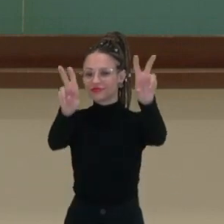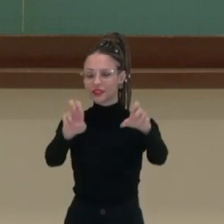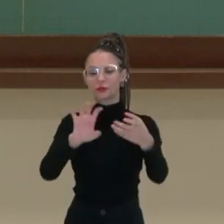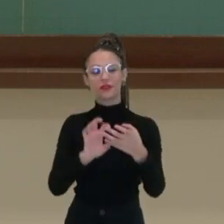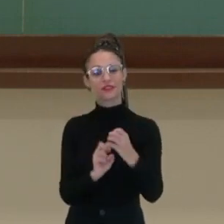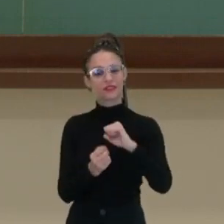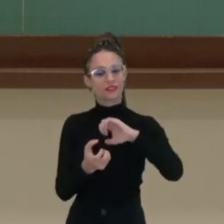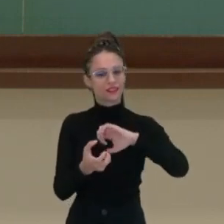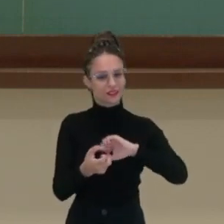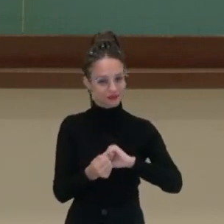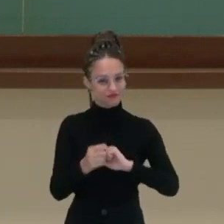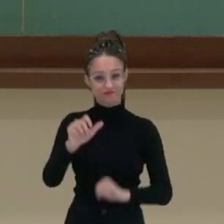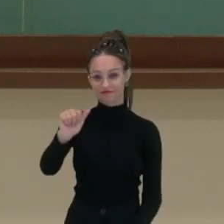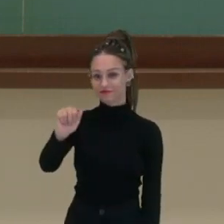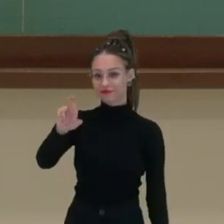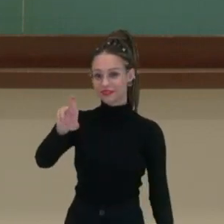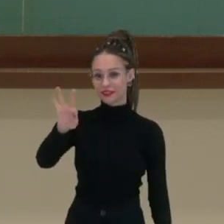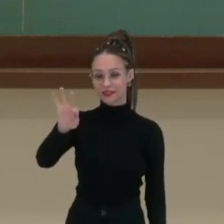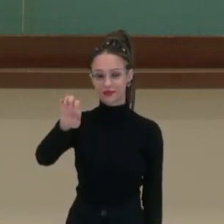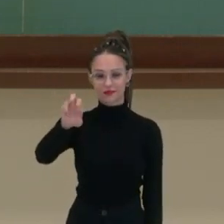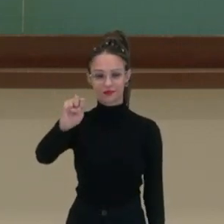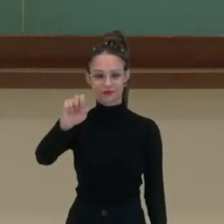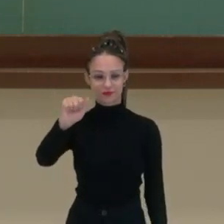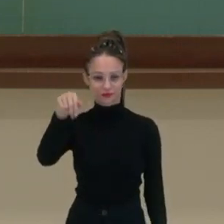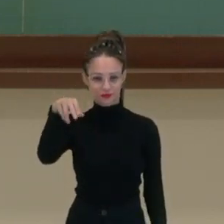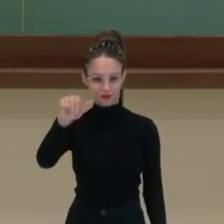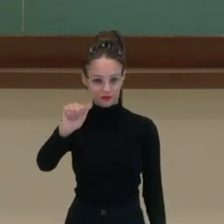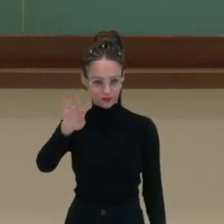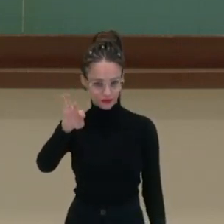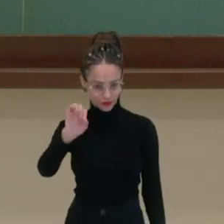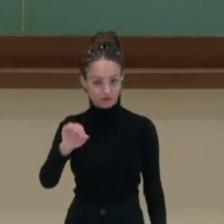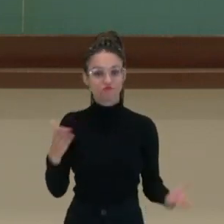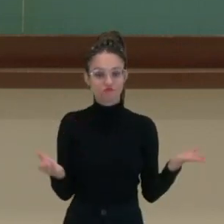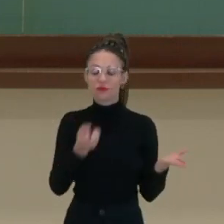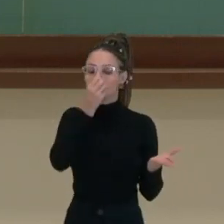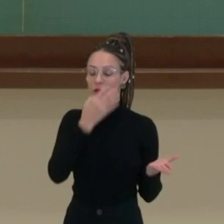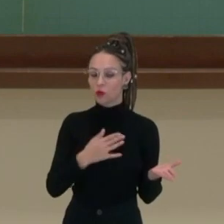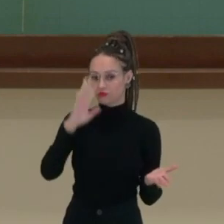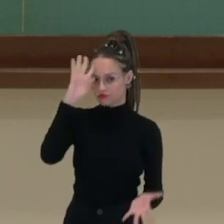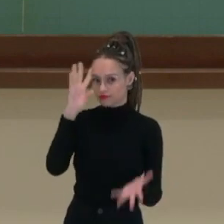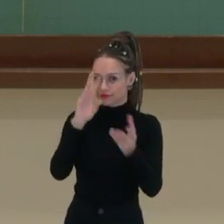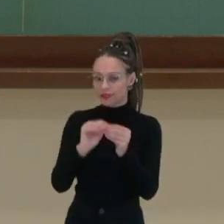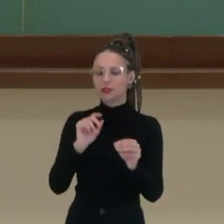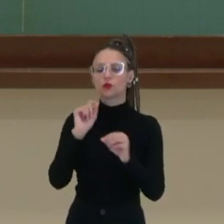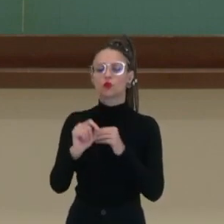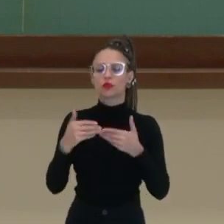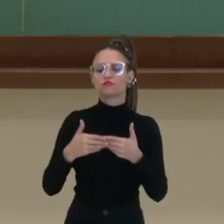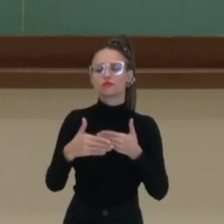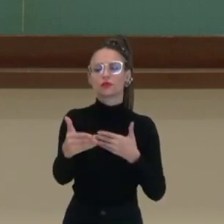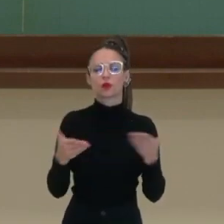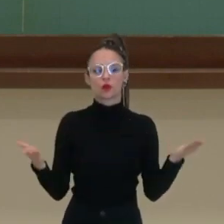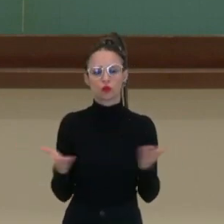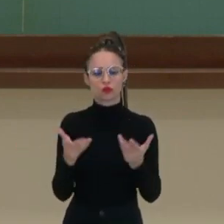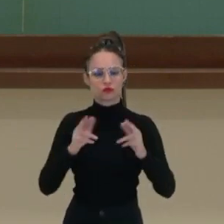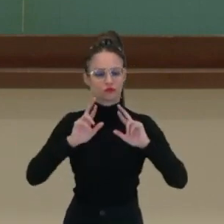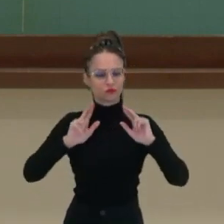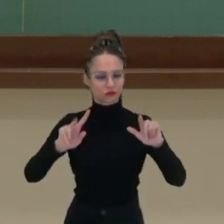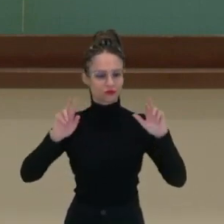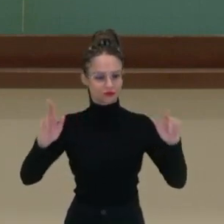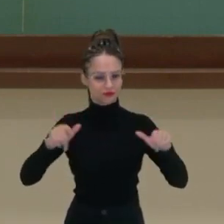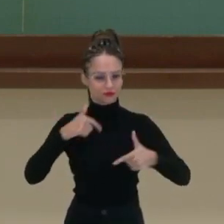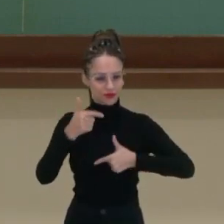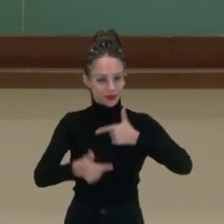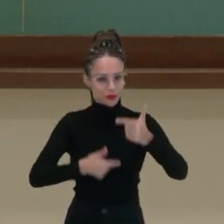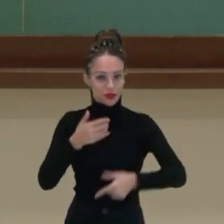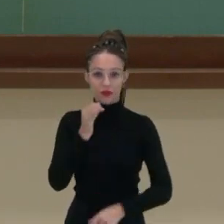legal, é muito importante entender que a partir de hoje as formas diferenciadas de trabalho, como por